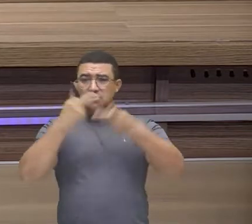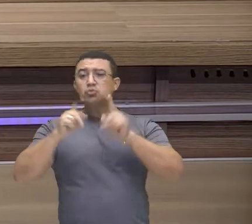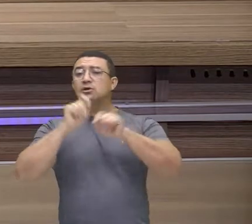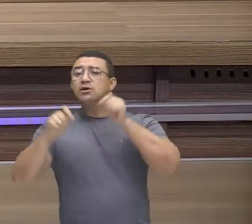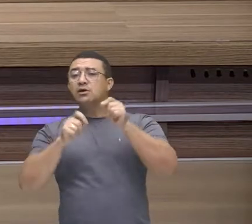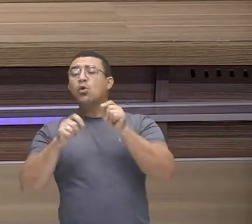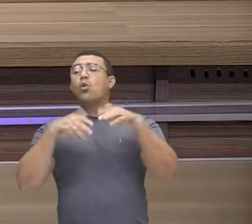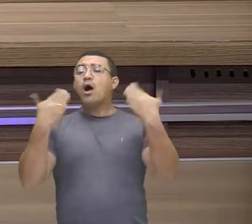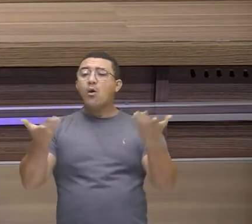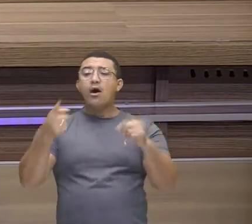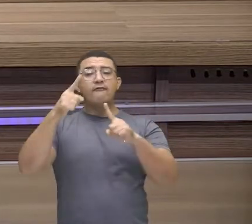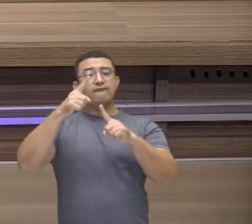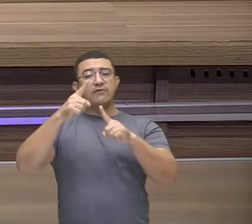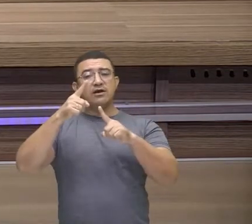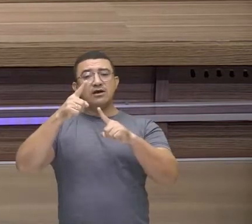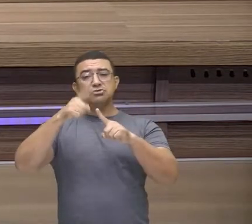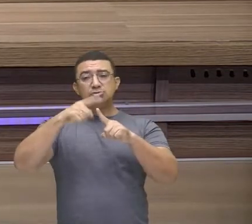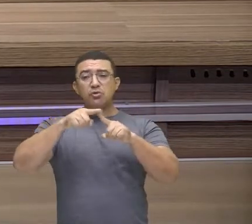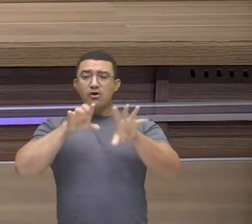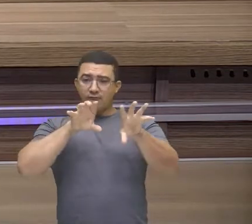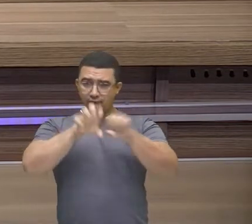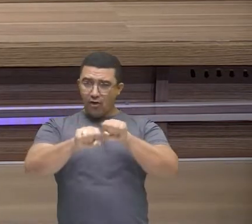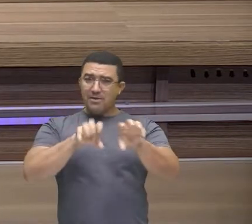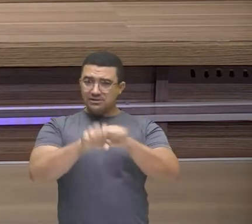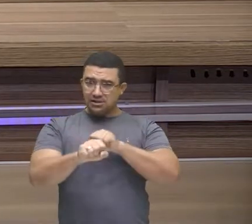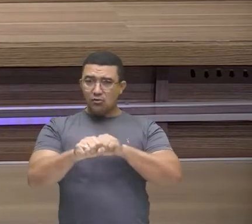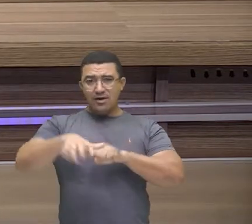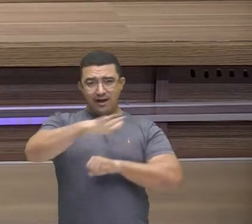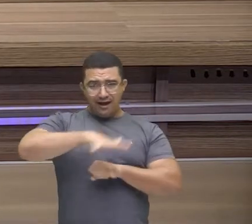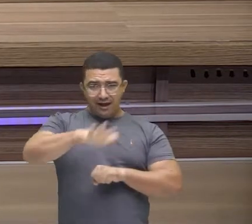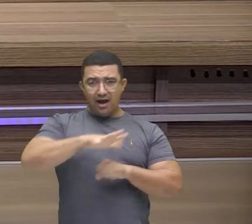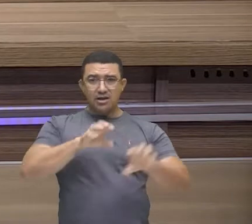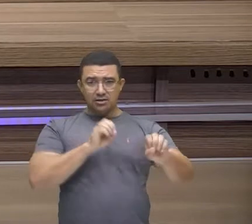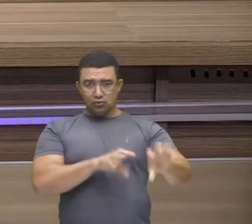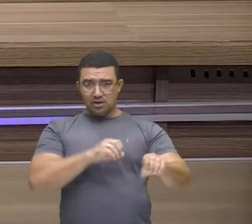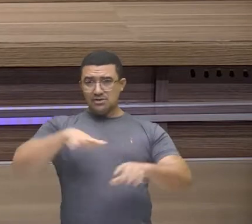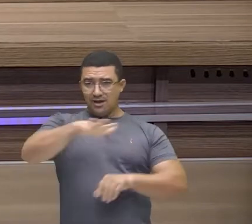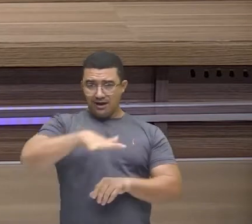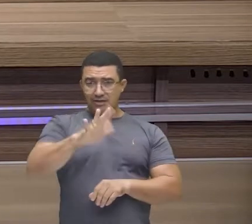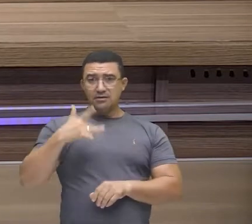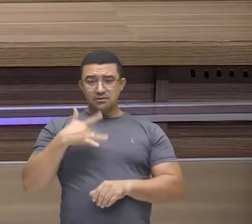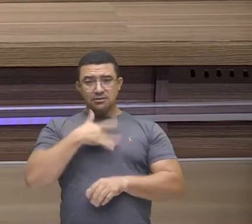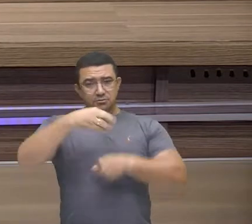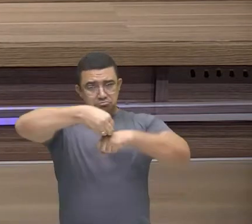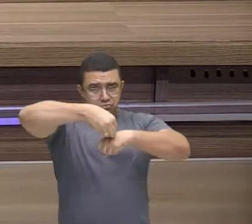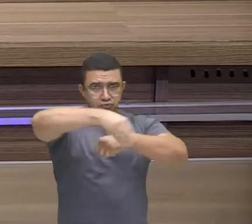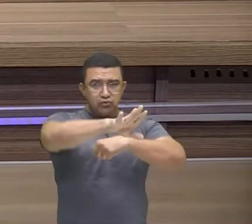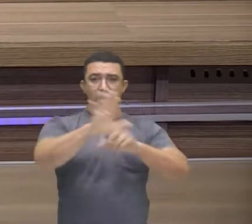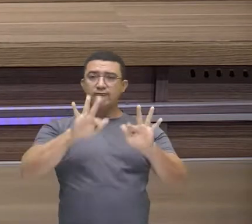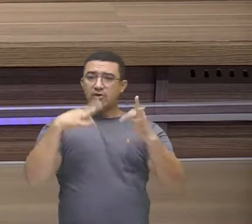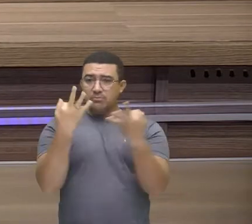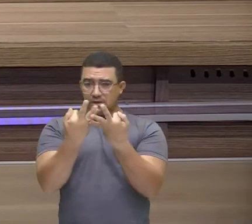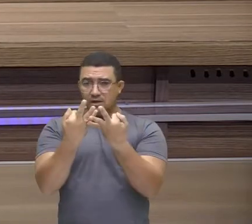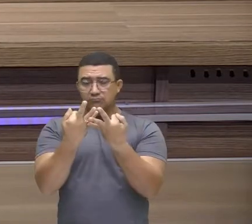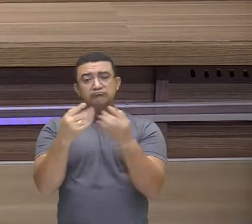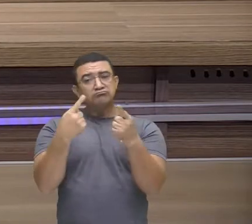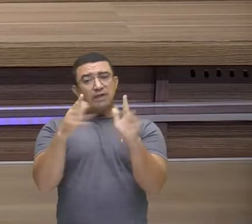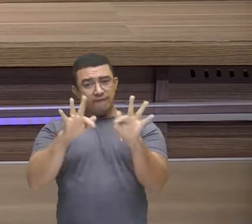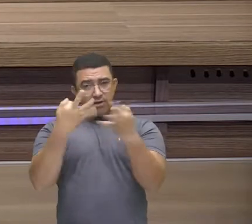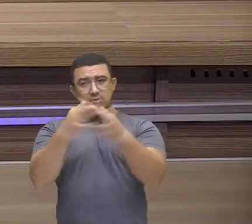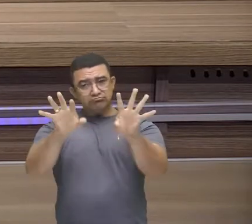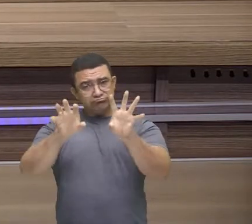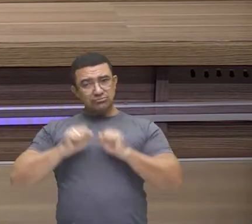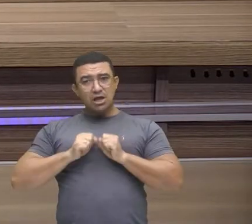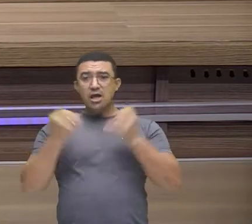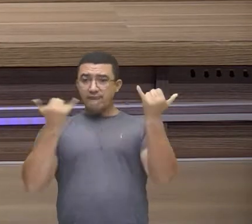para transmitir esses ensinamentos às famílias, para que eles possam fazer com que os filhos tenham a informação correta e tenham o desenvolvimento